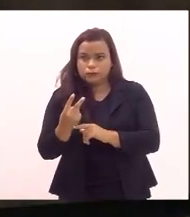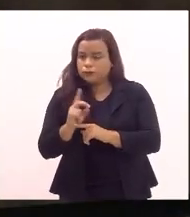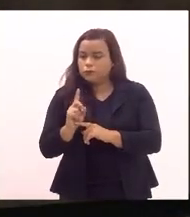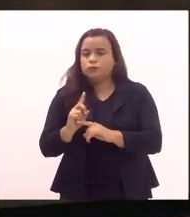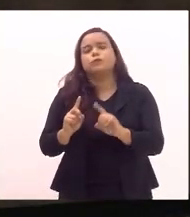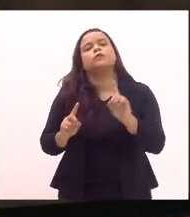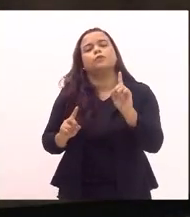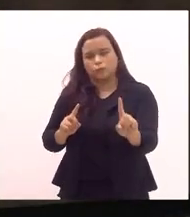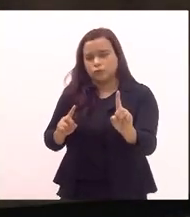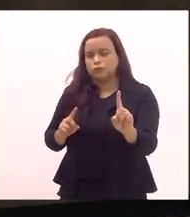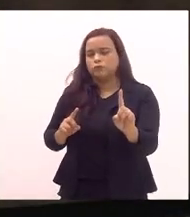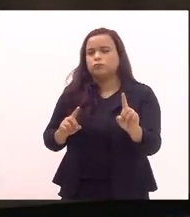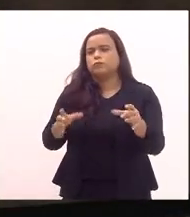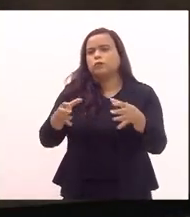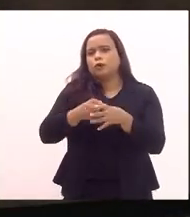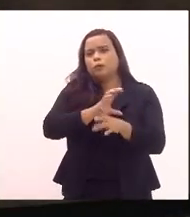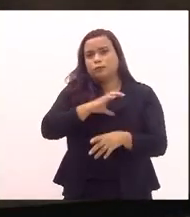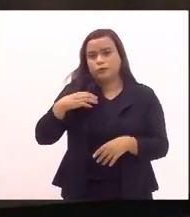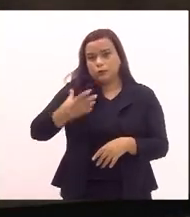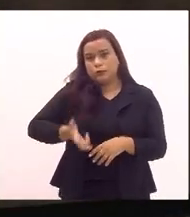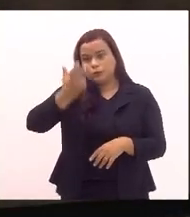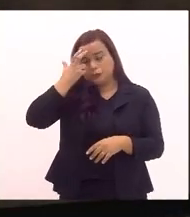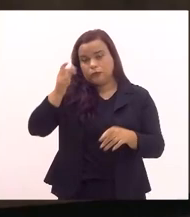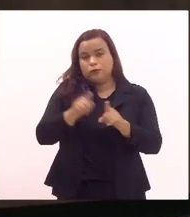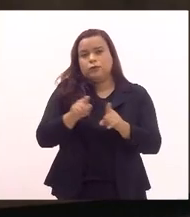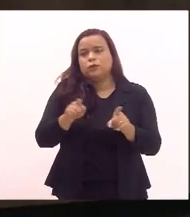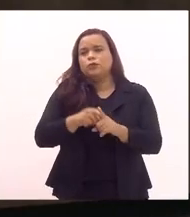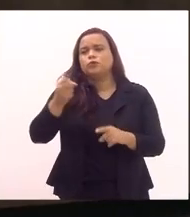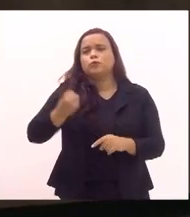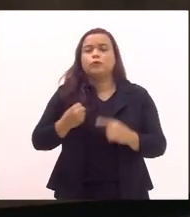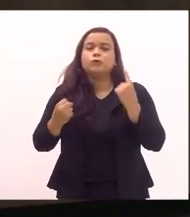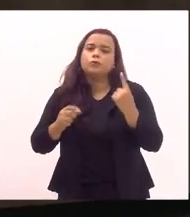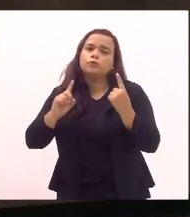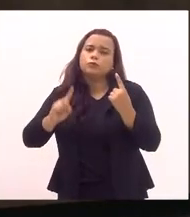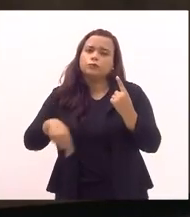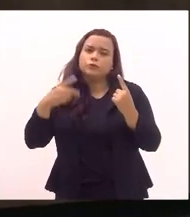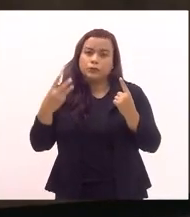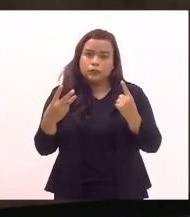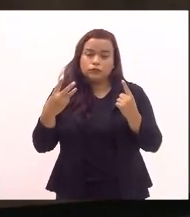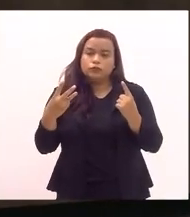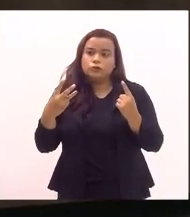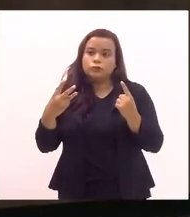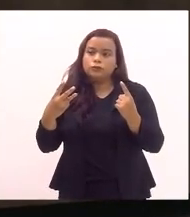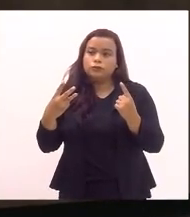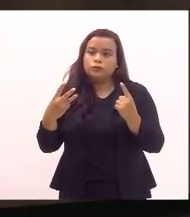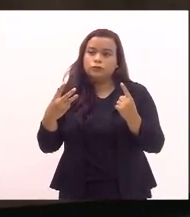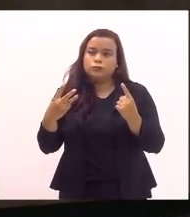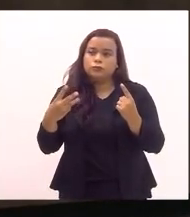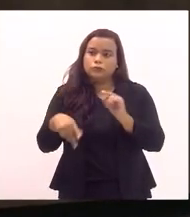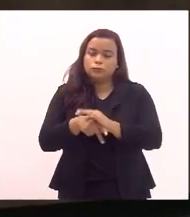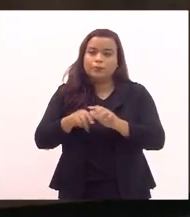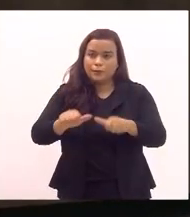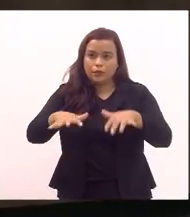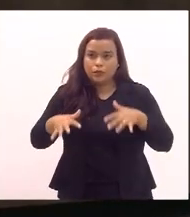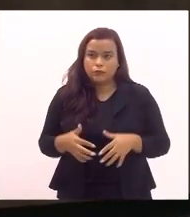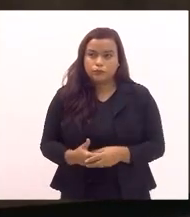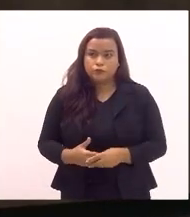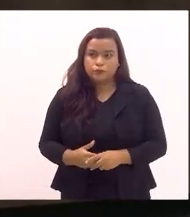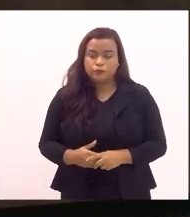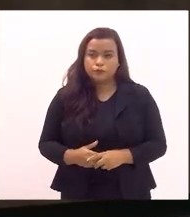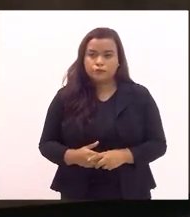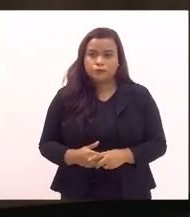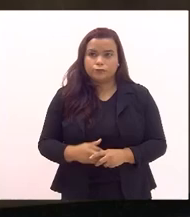desculpe um da comissão de cultura e números 1 e 3 de plenário